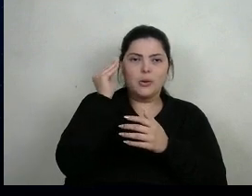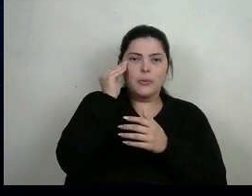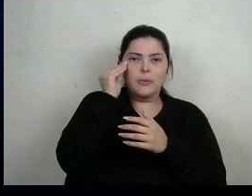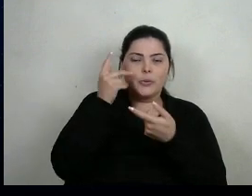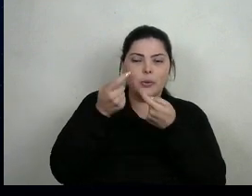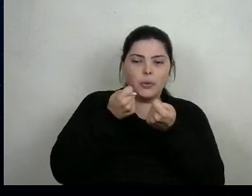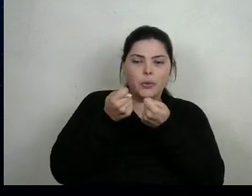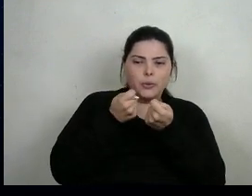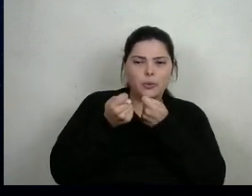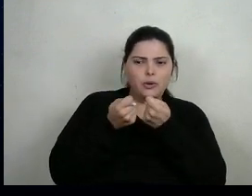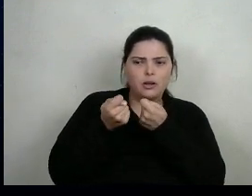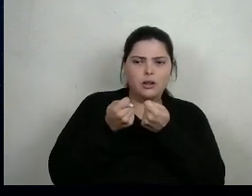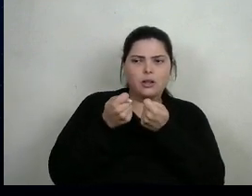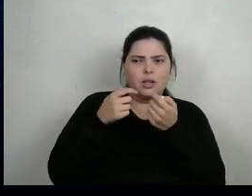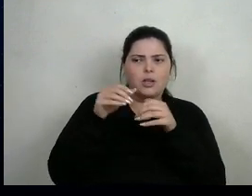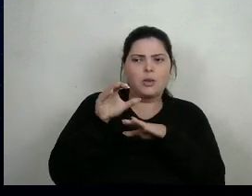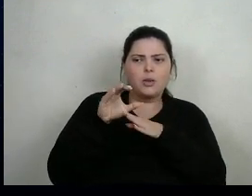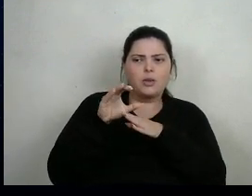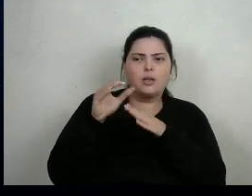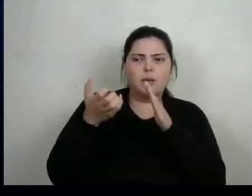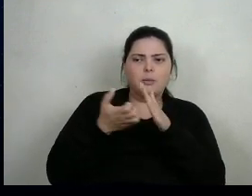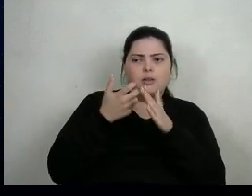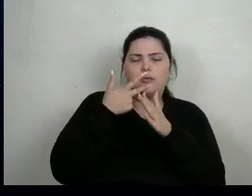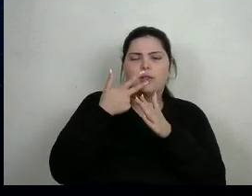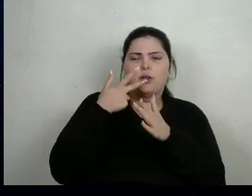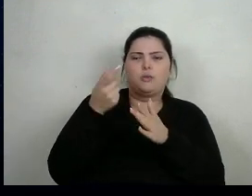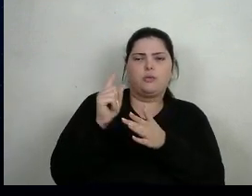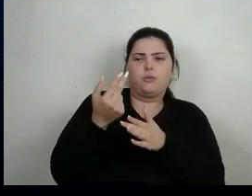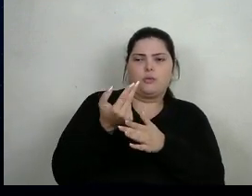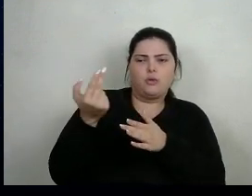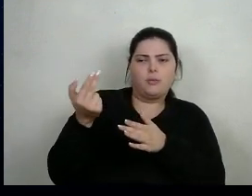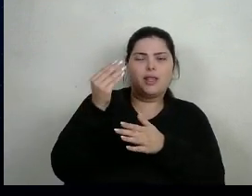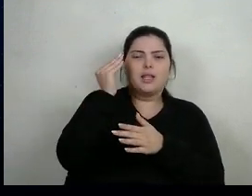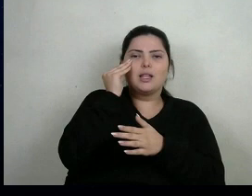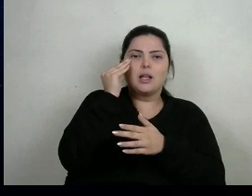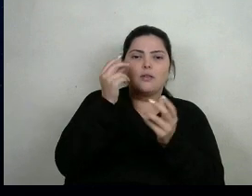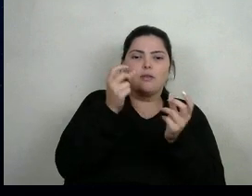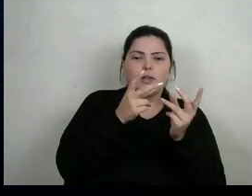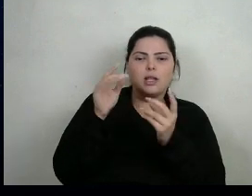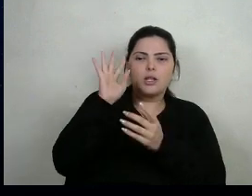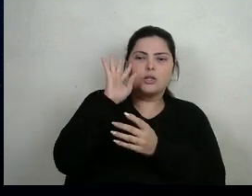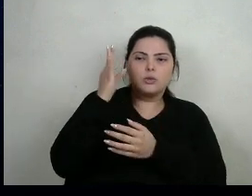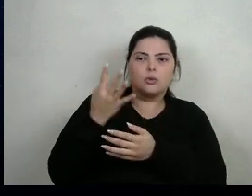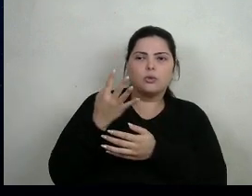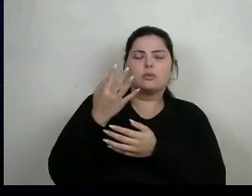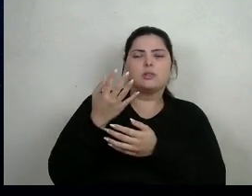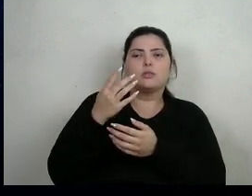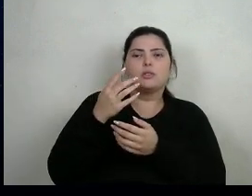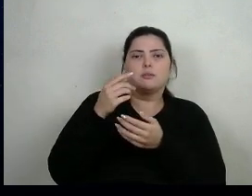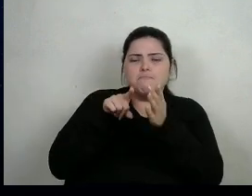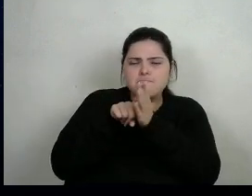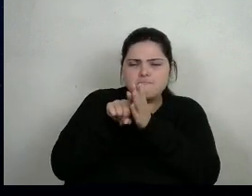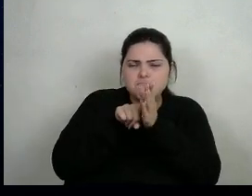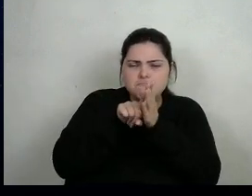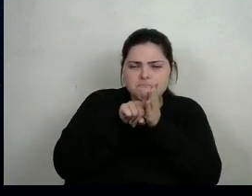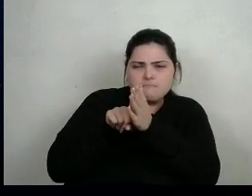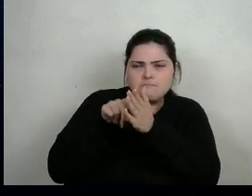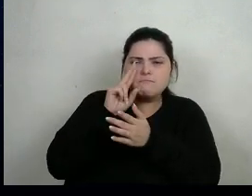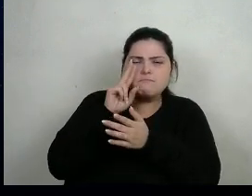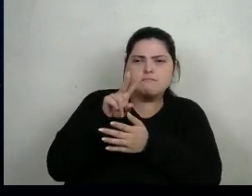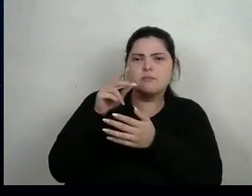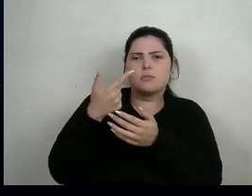grandes consultorias que a gente não precisa mencionar o nome aqui que tentaram vender soluções de espionagem porque eu não tenho outra palavra para isso